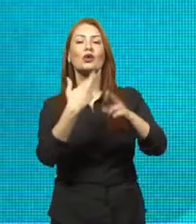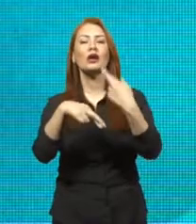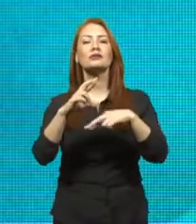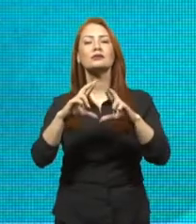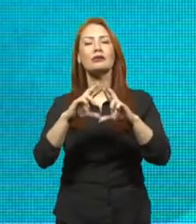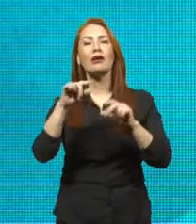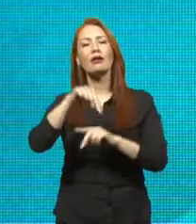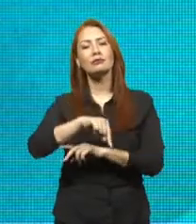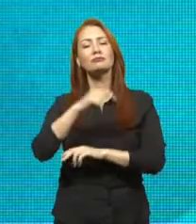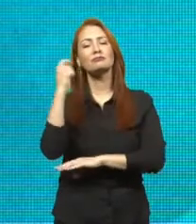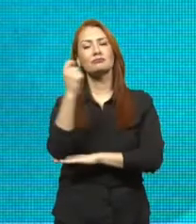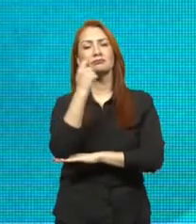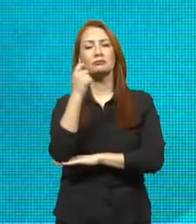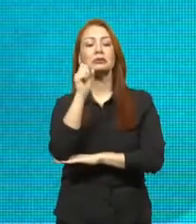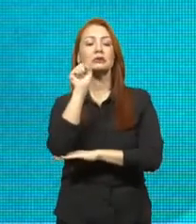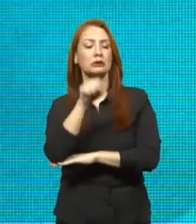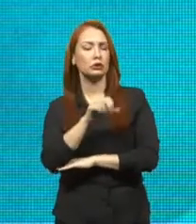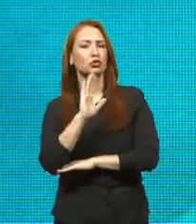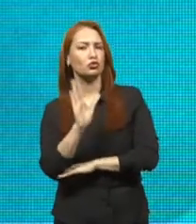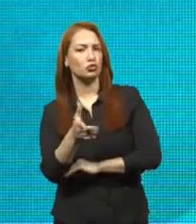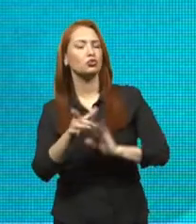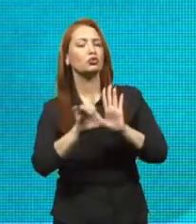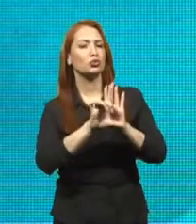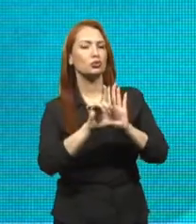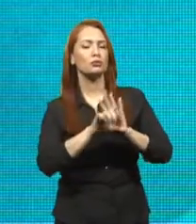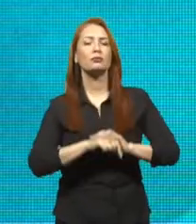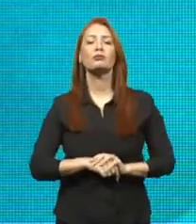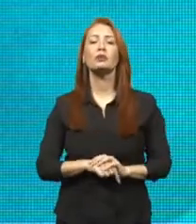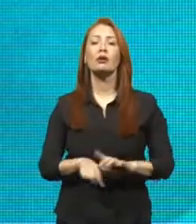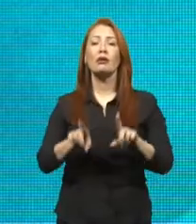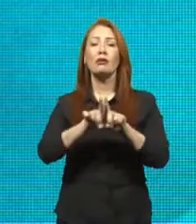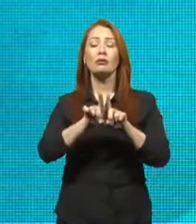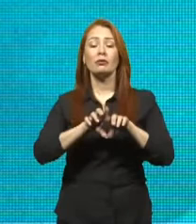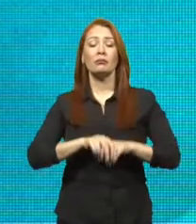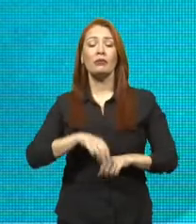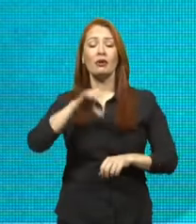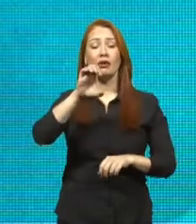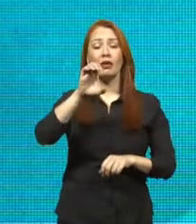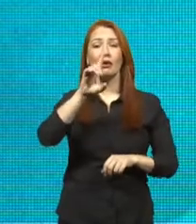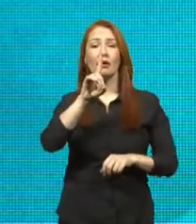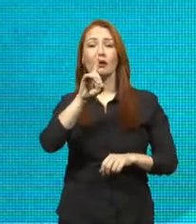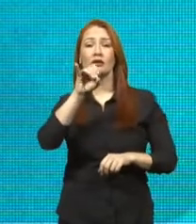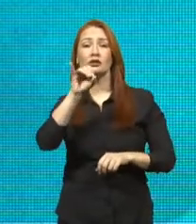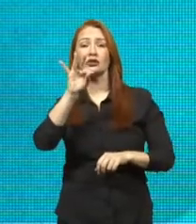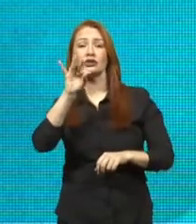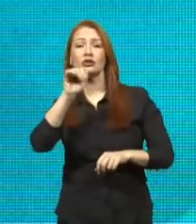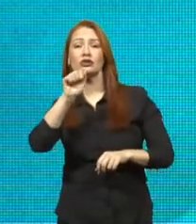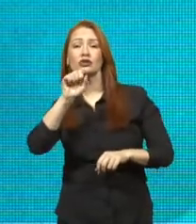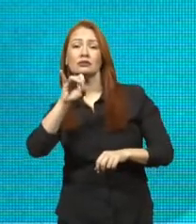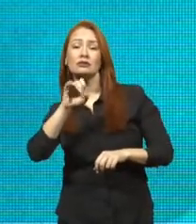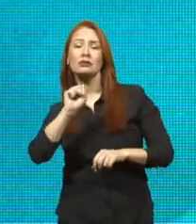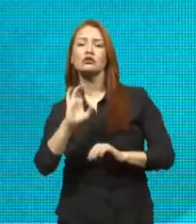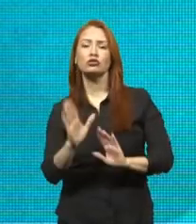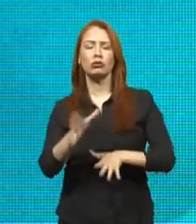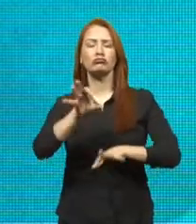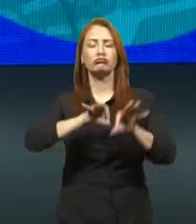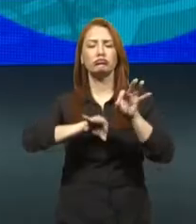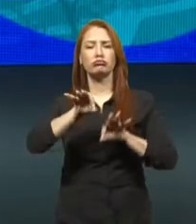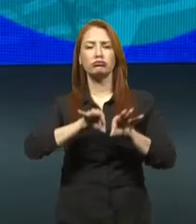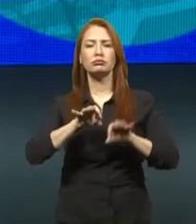já entrou em vigor e, inclusive, os editais parecem que já estão sendo organizados, né? Legal, que